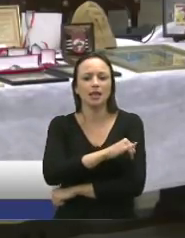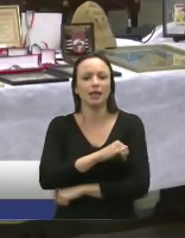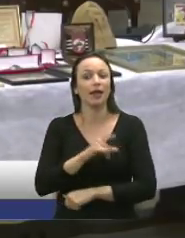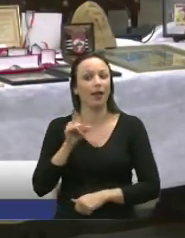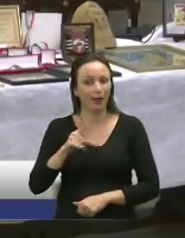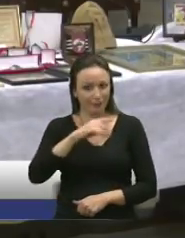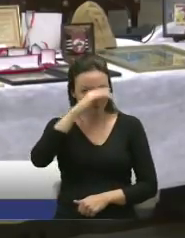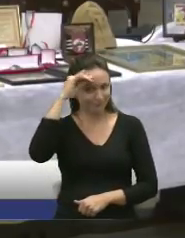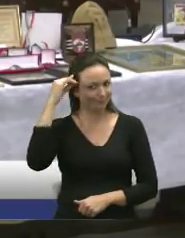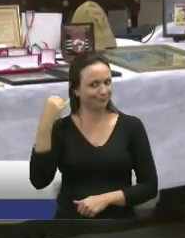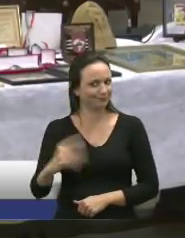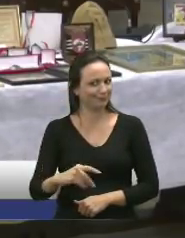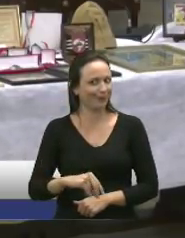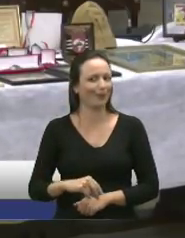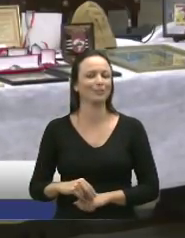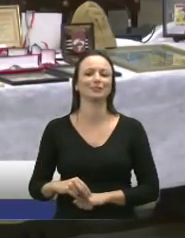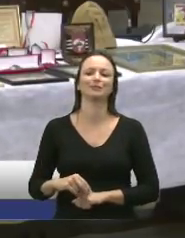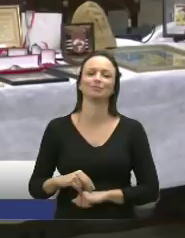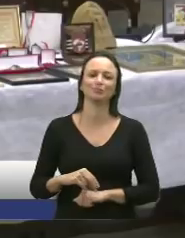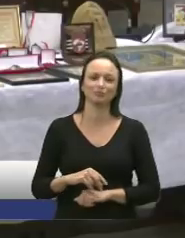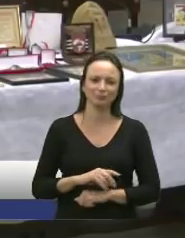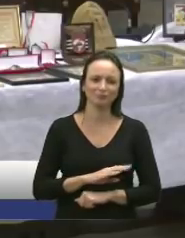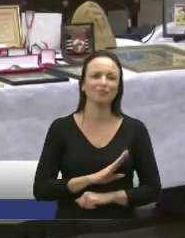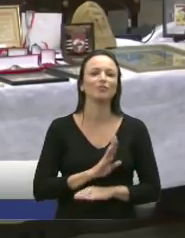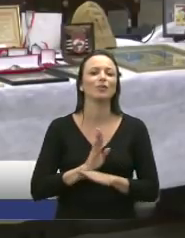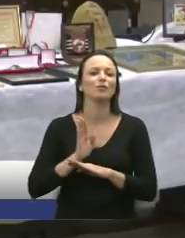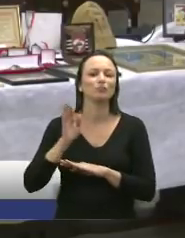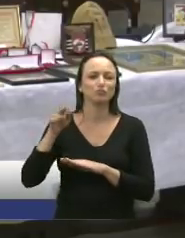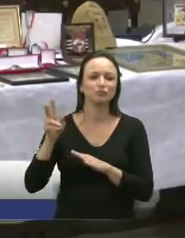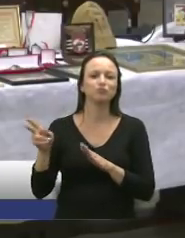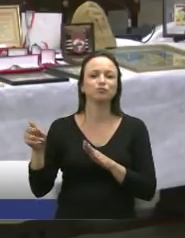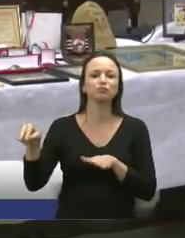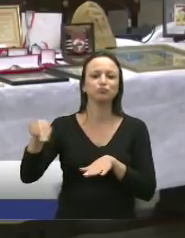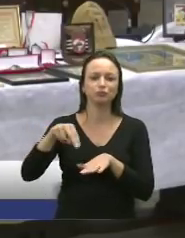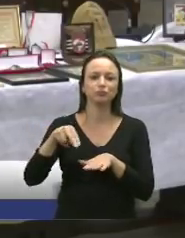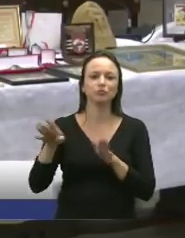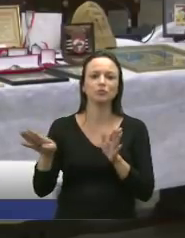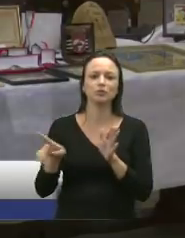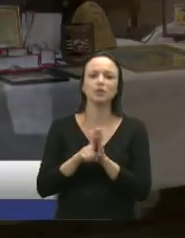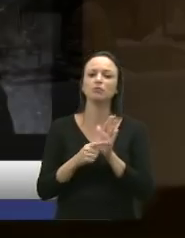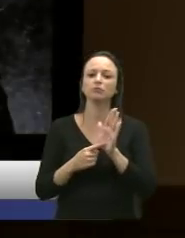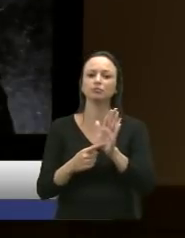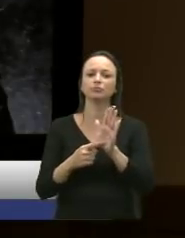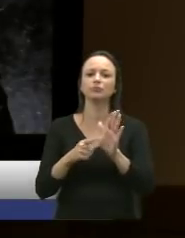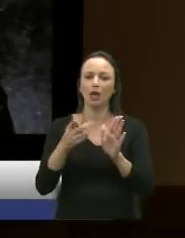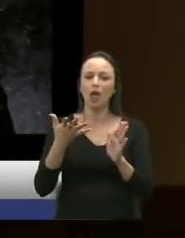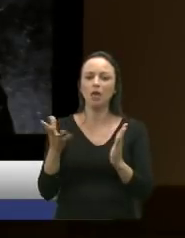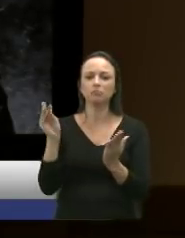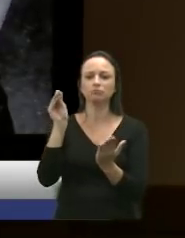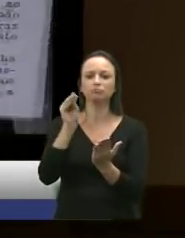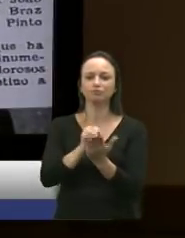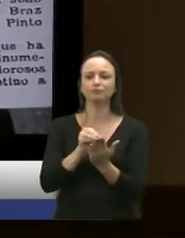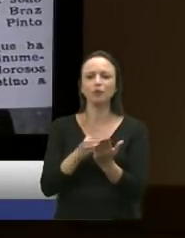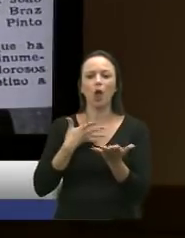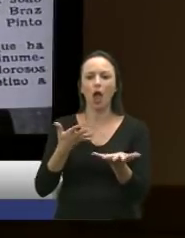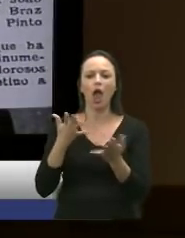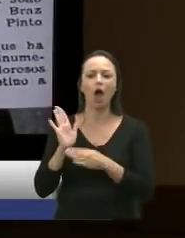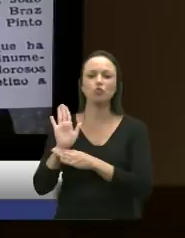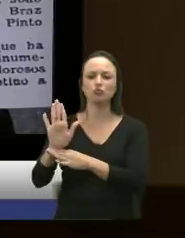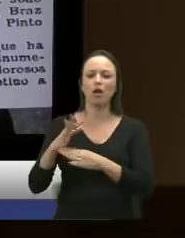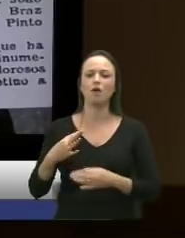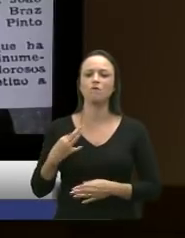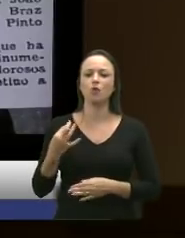Ele deu um jeito de desembarcar incógnito e se apresentou. Ele se alistou como